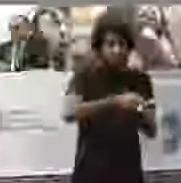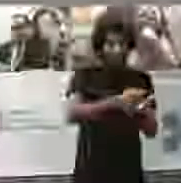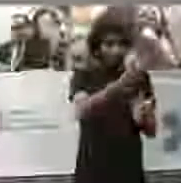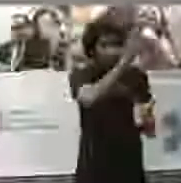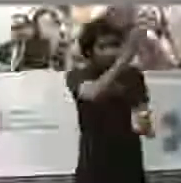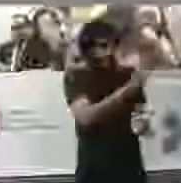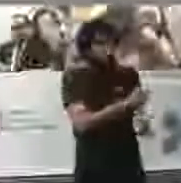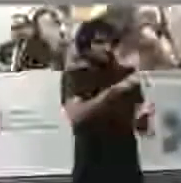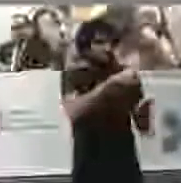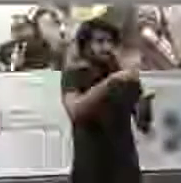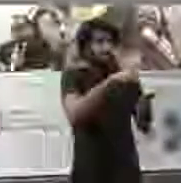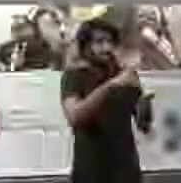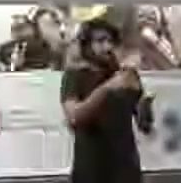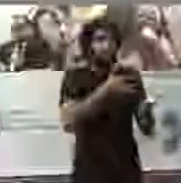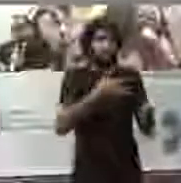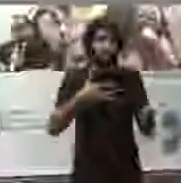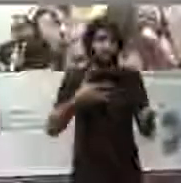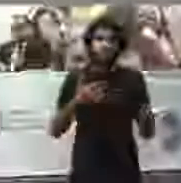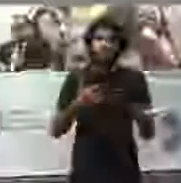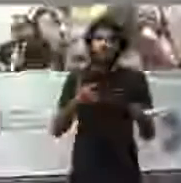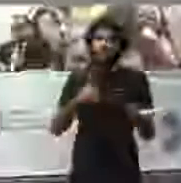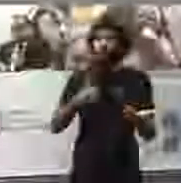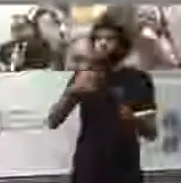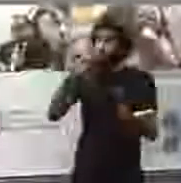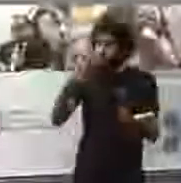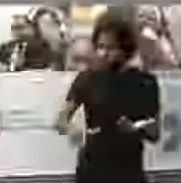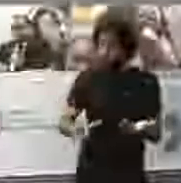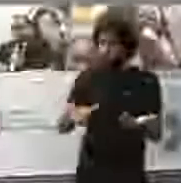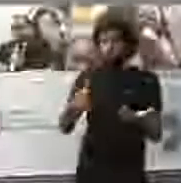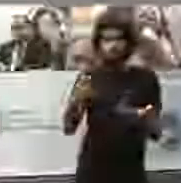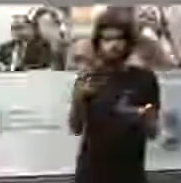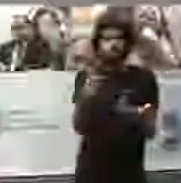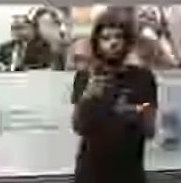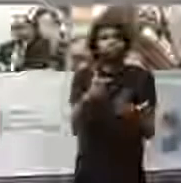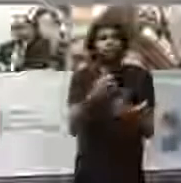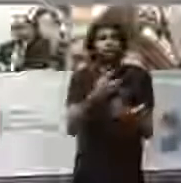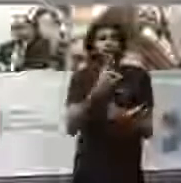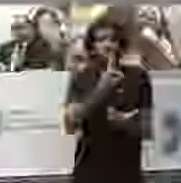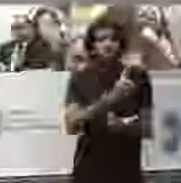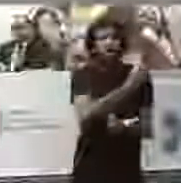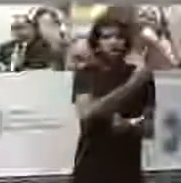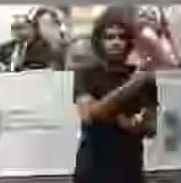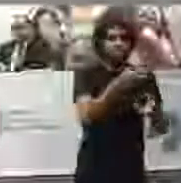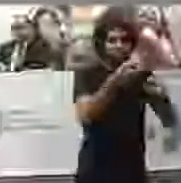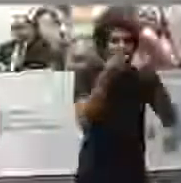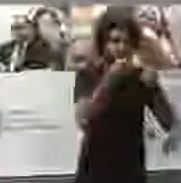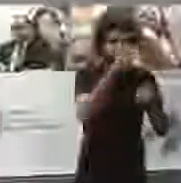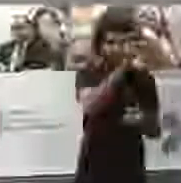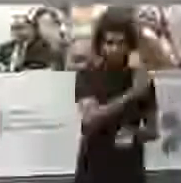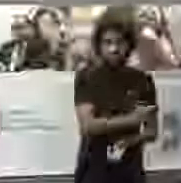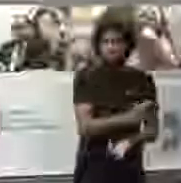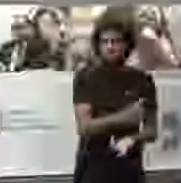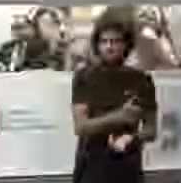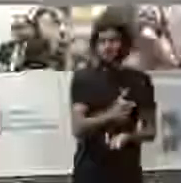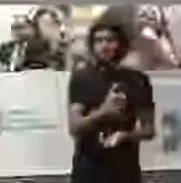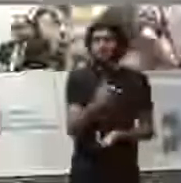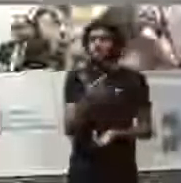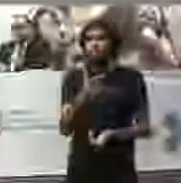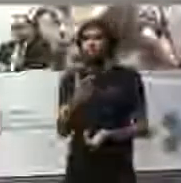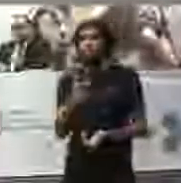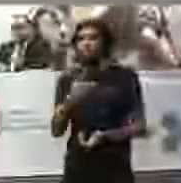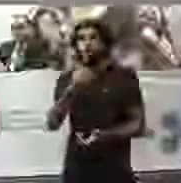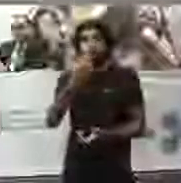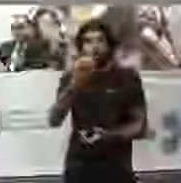ao secretário de saúde repito meu reconhecimento não tem acontecido no distrito federal não é porque não há nenhum dolo nós